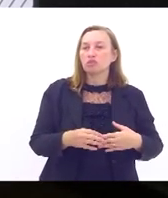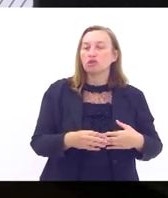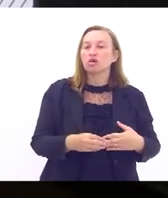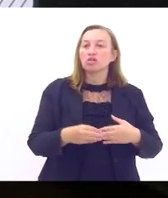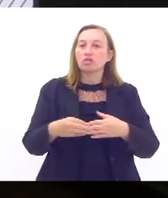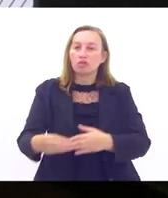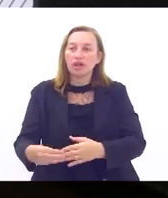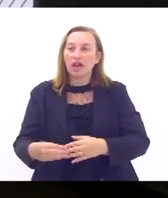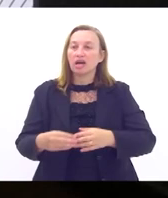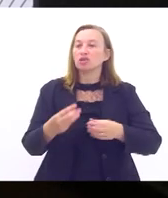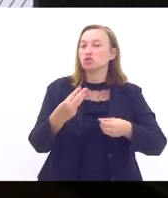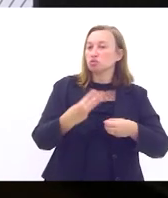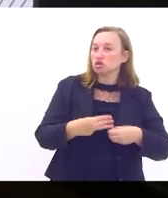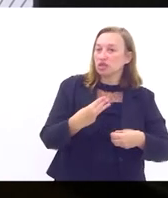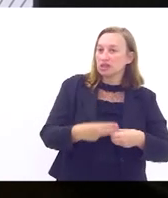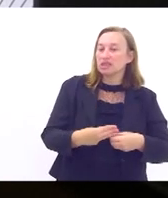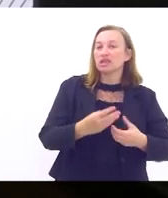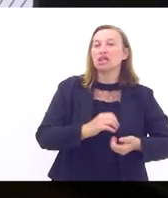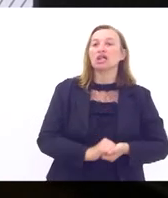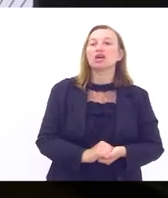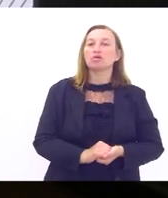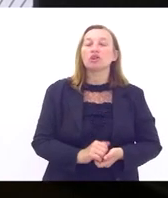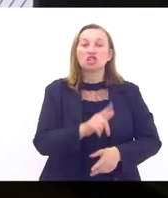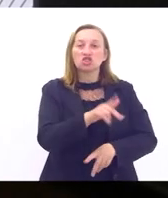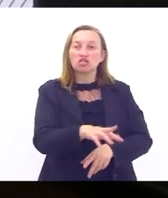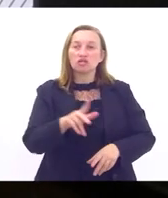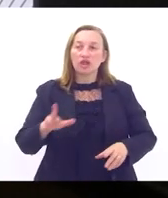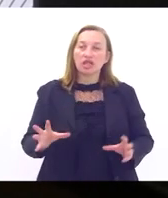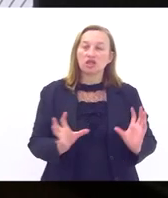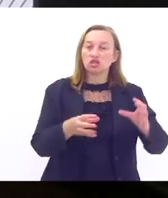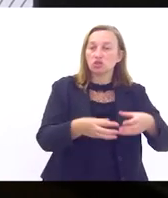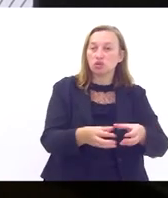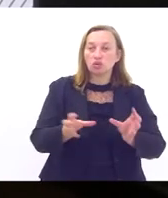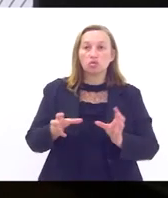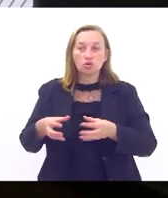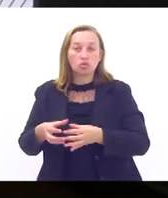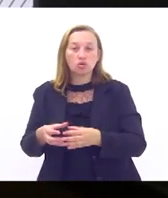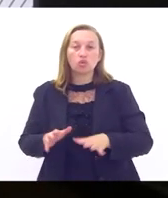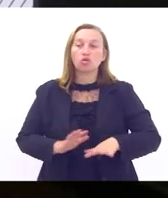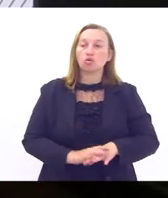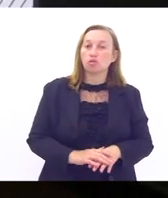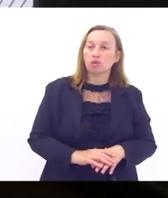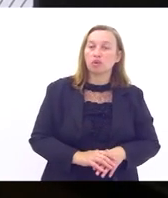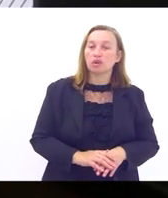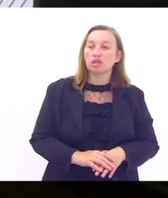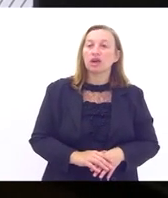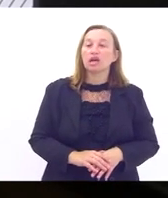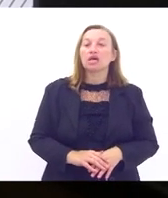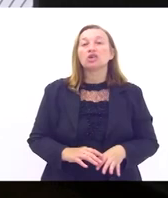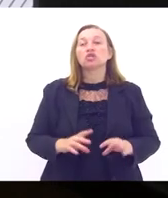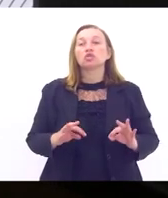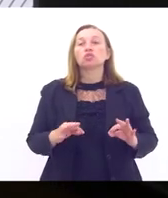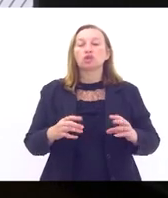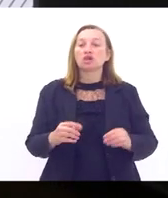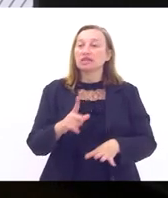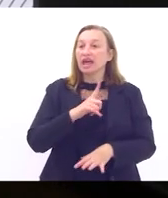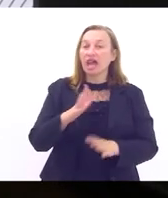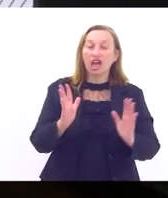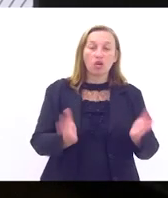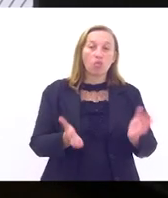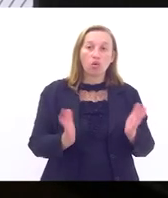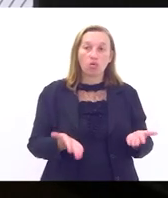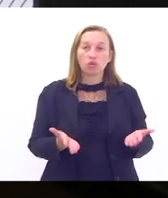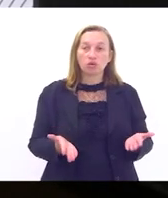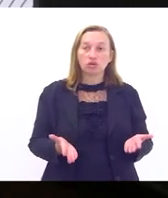municípios, né, e diferentes categorias pela complexidade do, e tudo, a gente tem agora